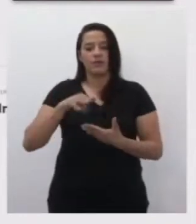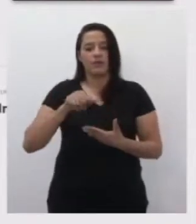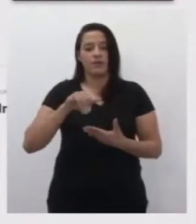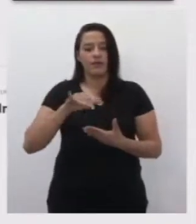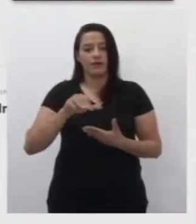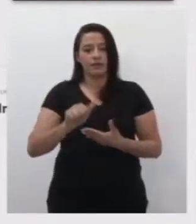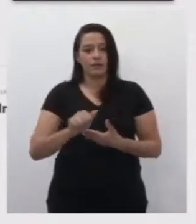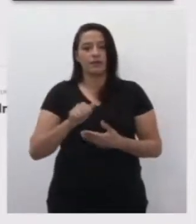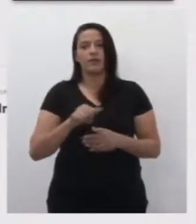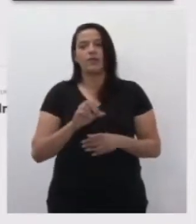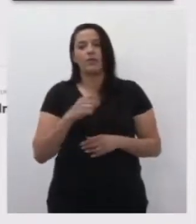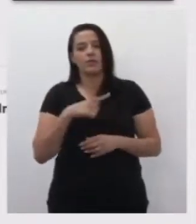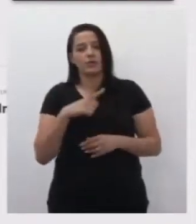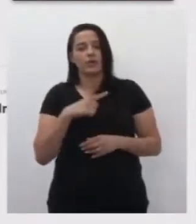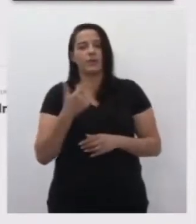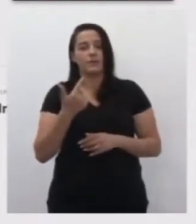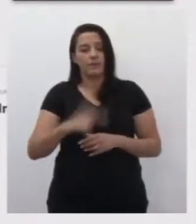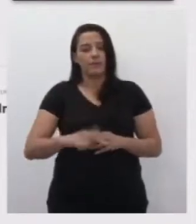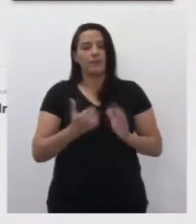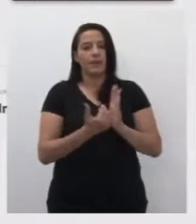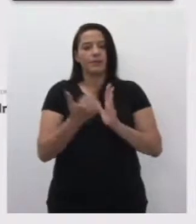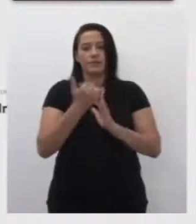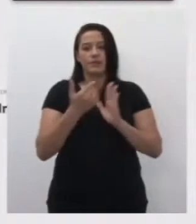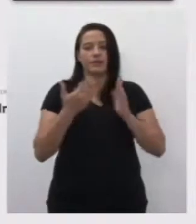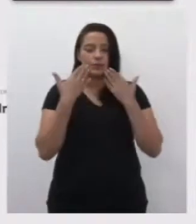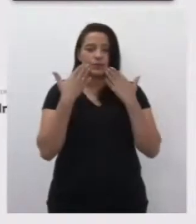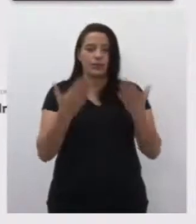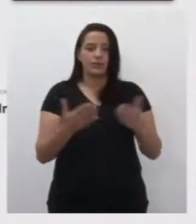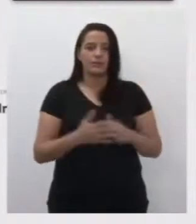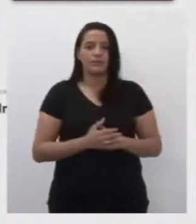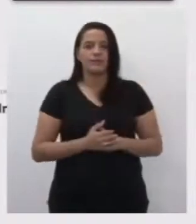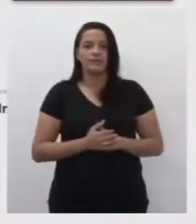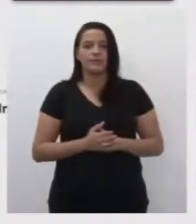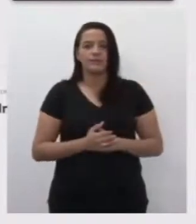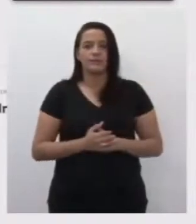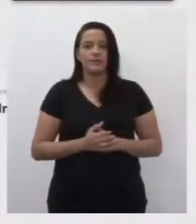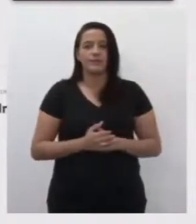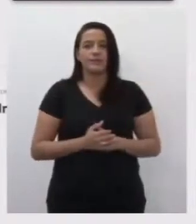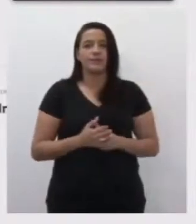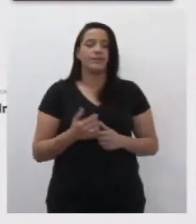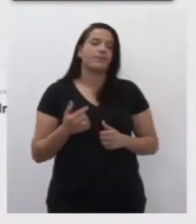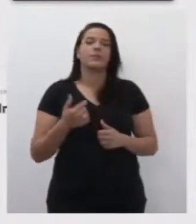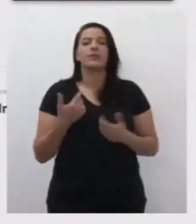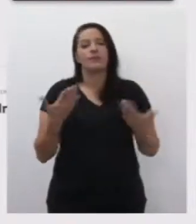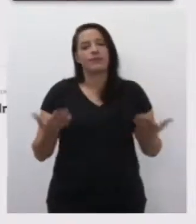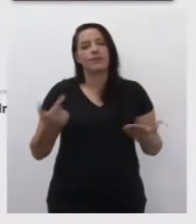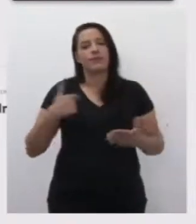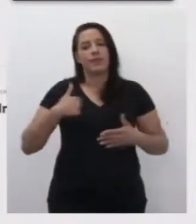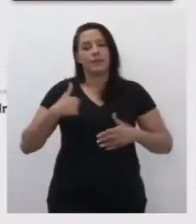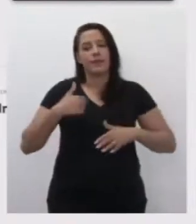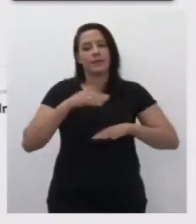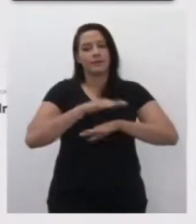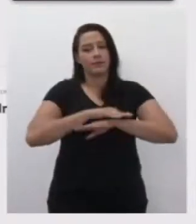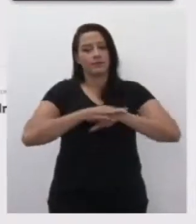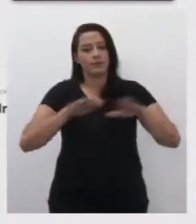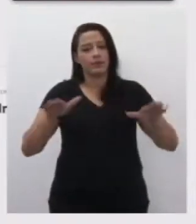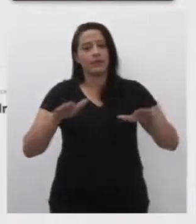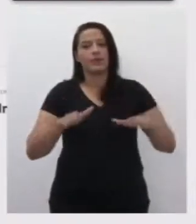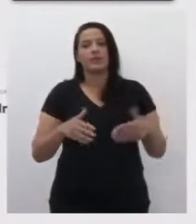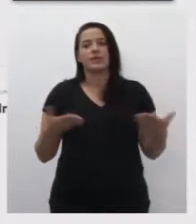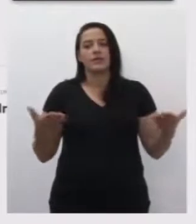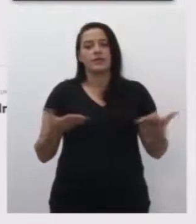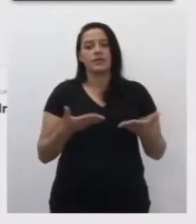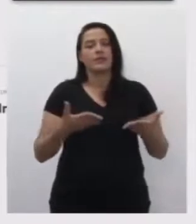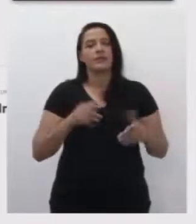se teria mais alguma coisa para ser apresentada? Da minha parte, a gente já encerrei, né? Eu acho que o que é